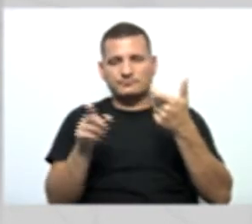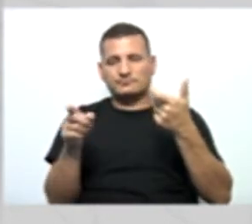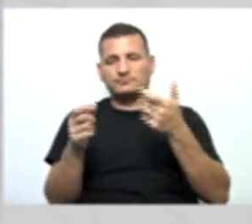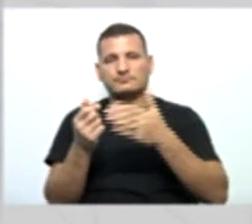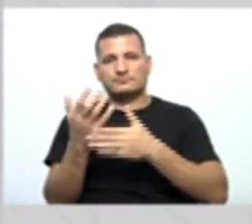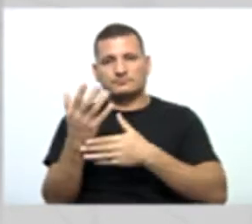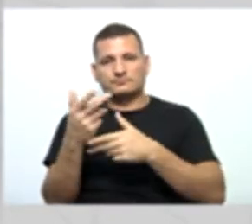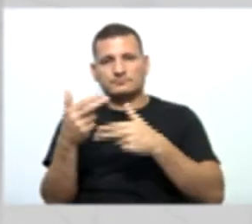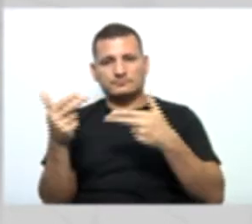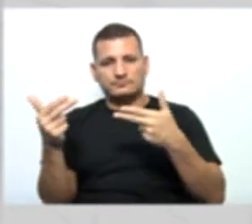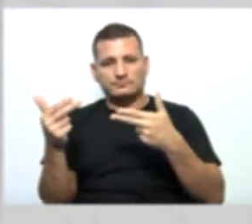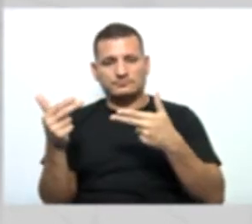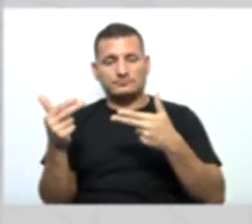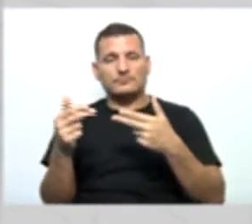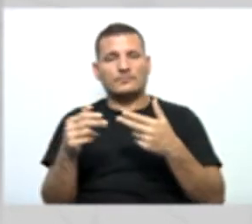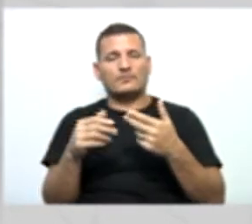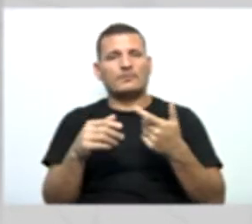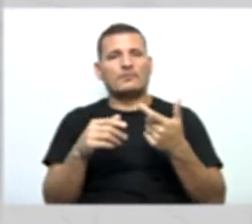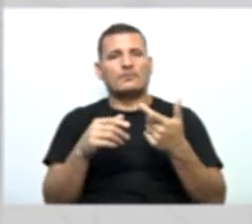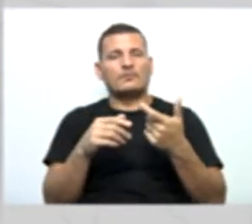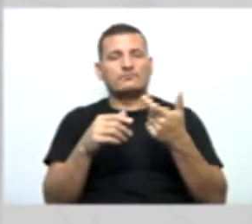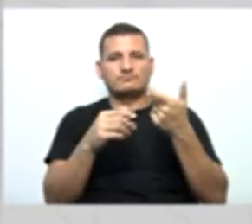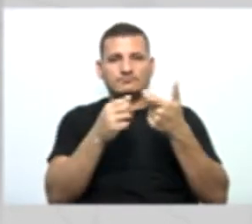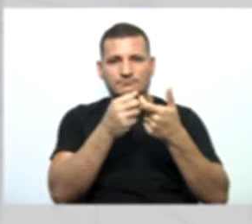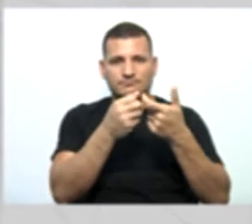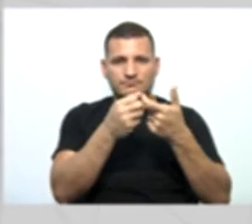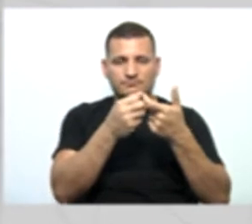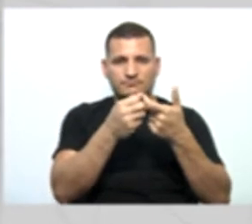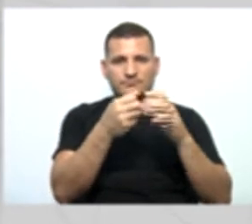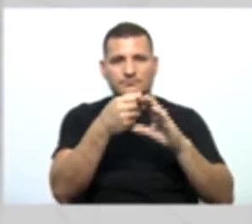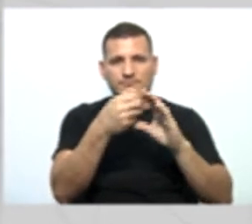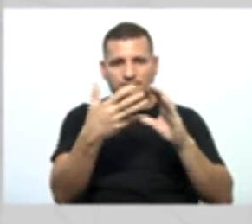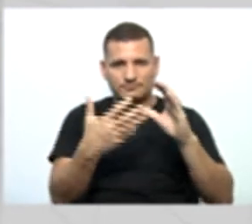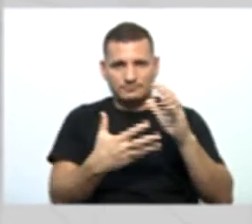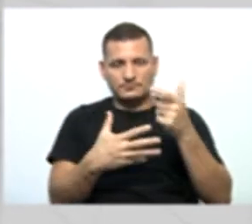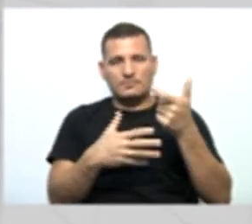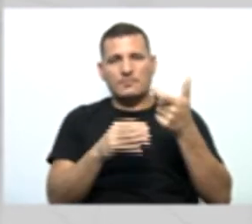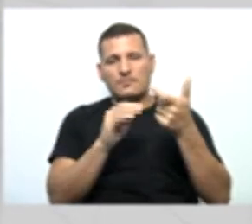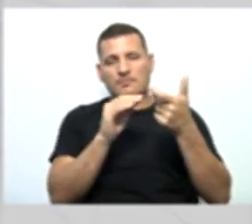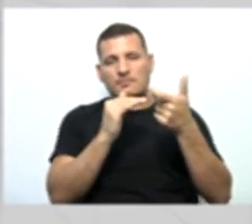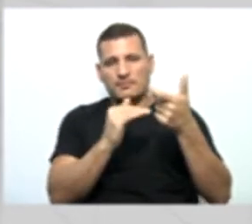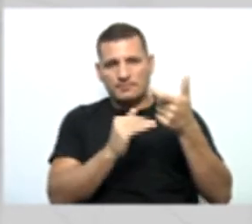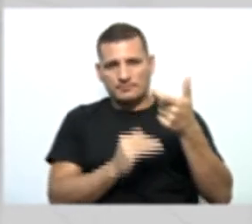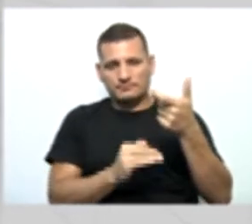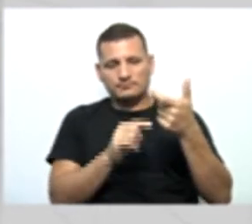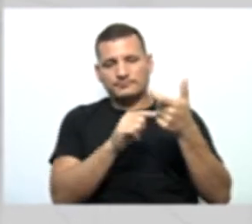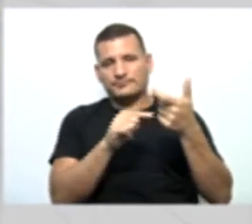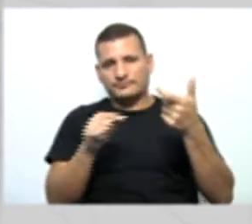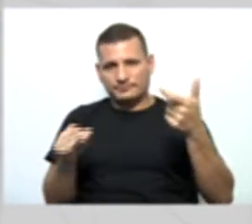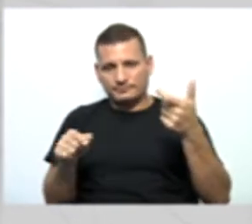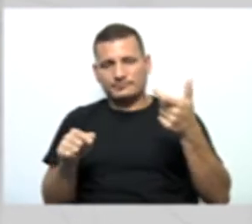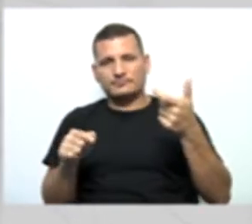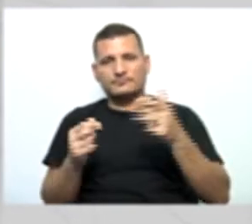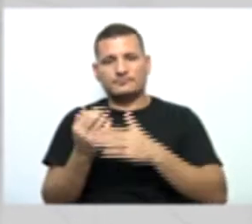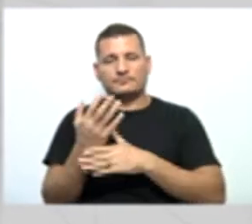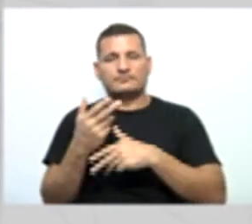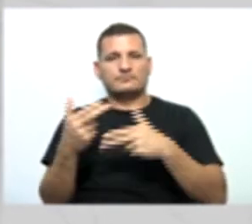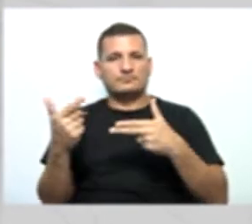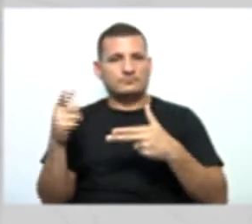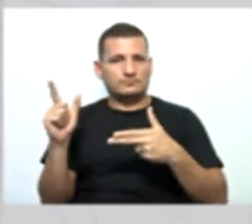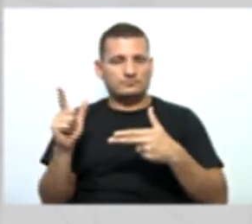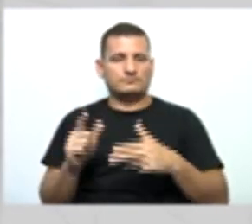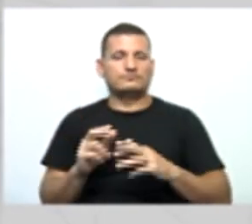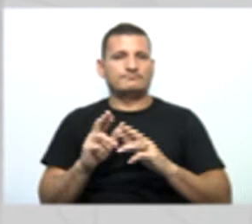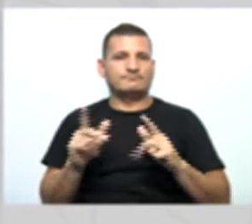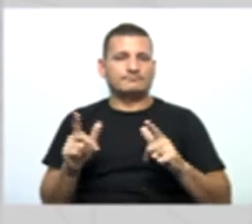ok? Vou criar mais um objeto para vocês verem como esse objeto vai sair completamente diferente. Gravem essas informações aqui,